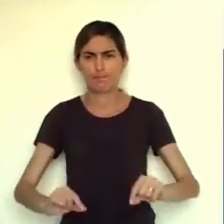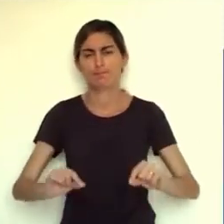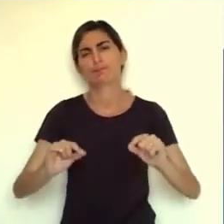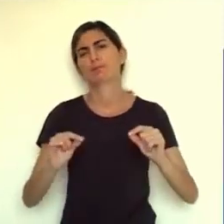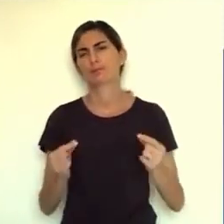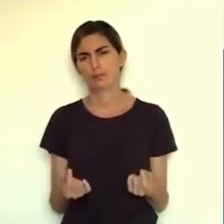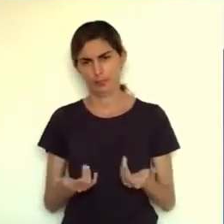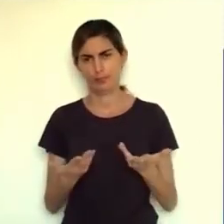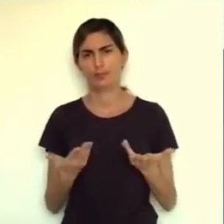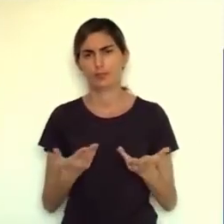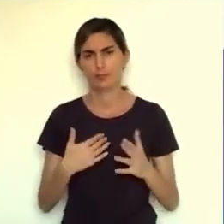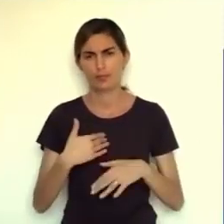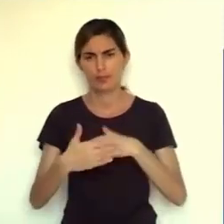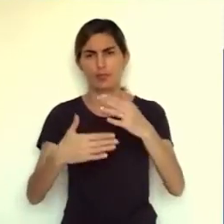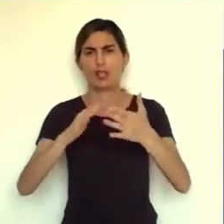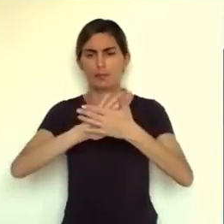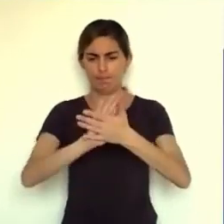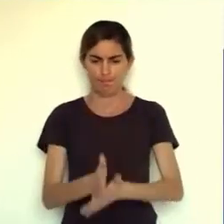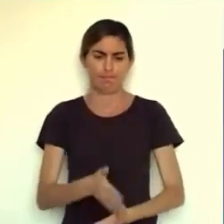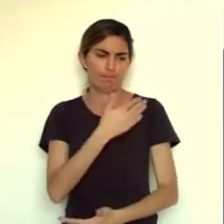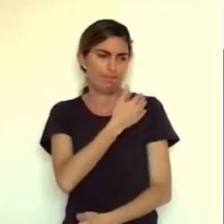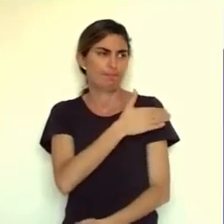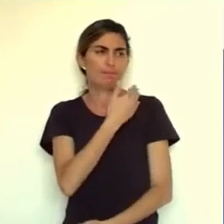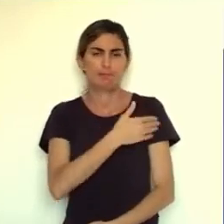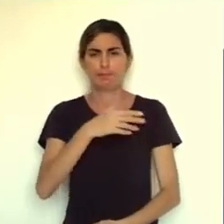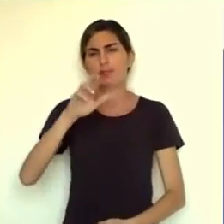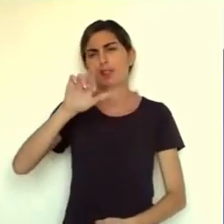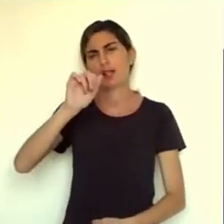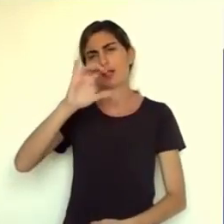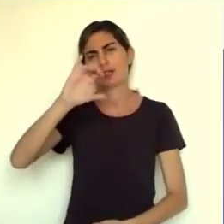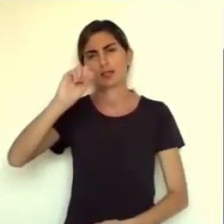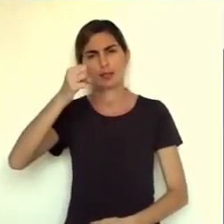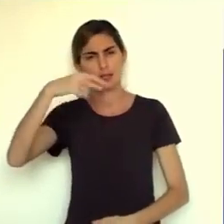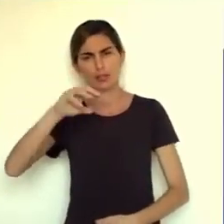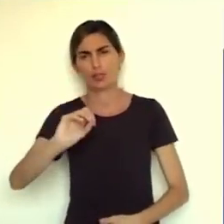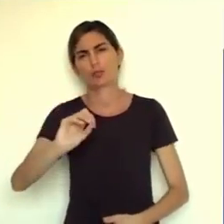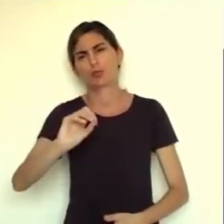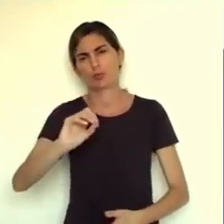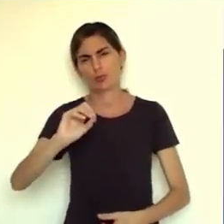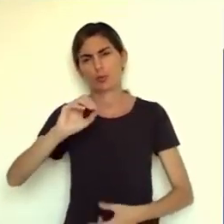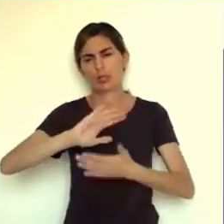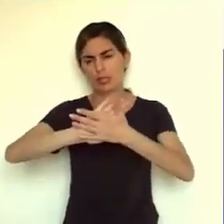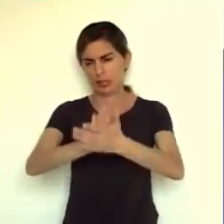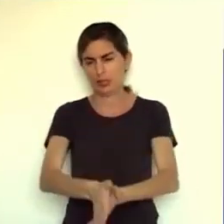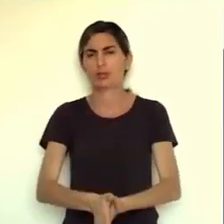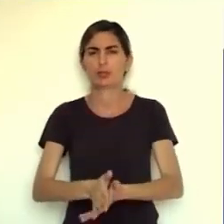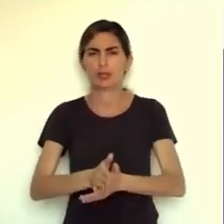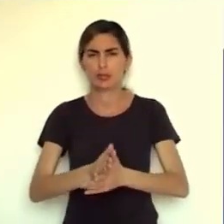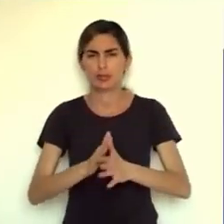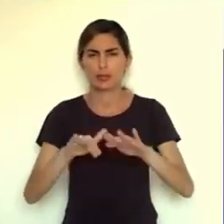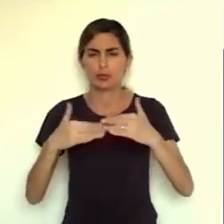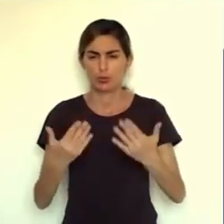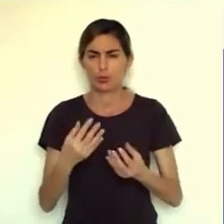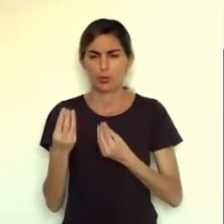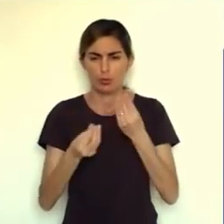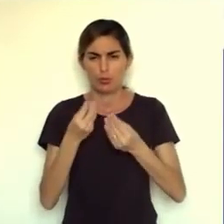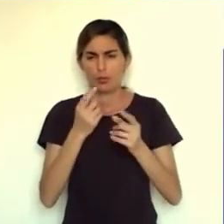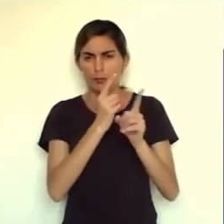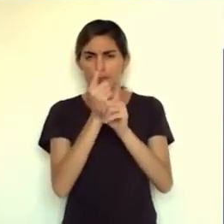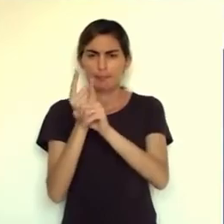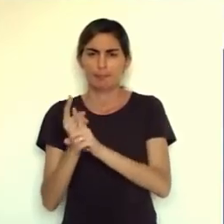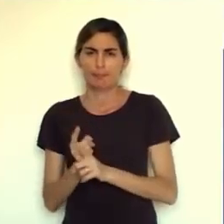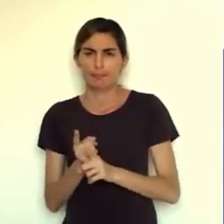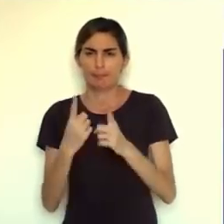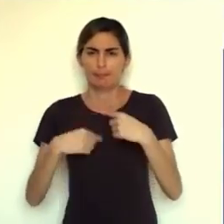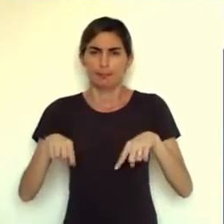aniquiladas, eliminadas, como a mazela do racismo, a mazela do preconceito e a mazela da discriminação. Então, conforme a